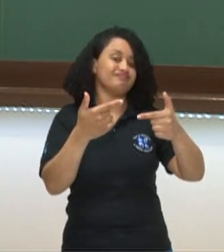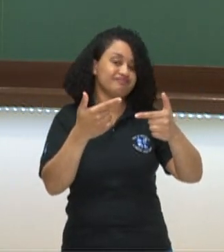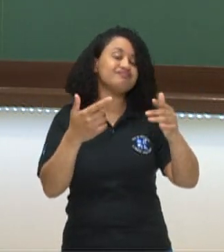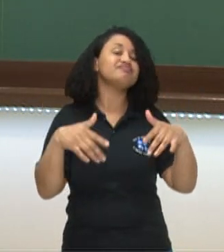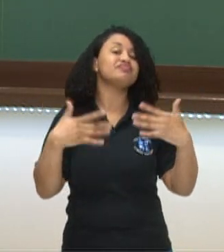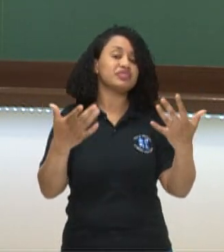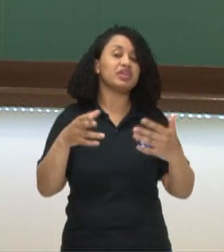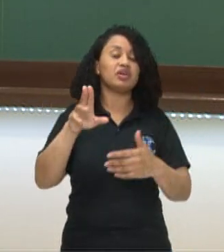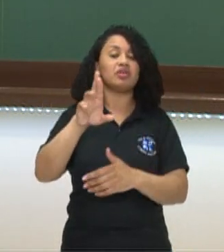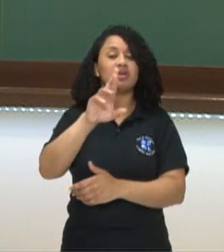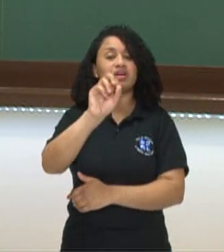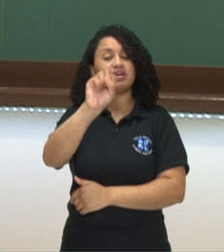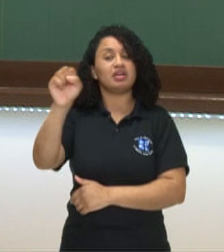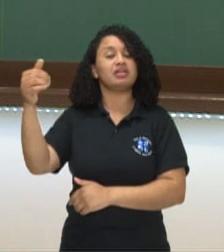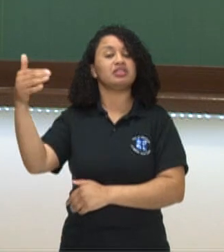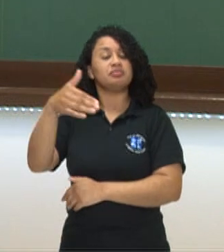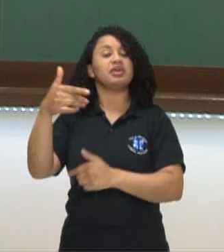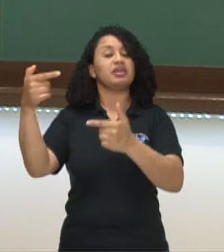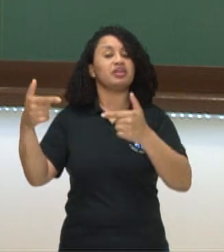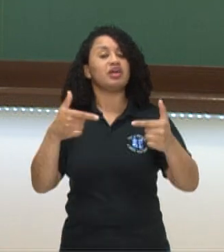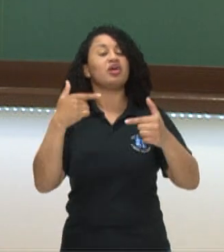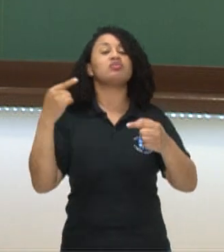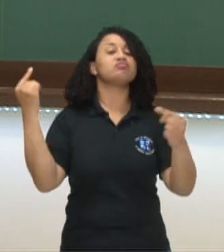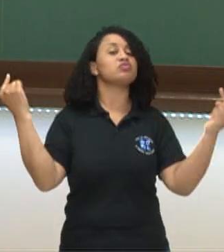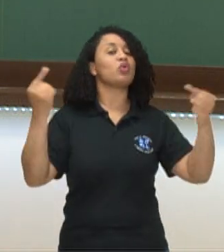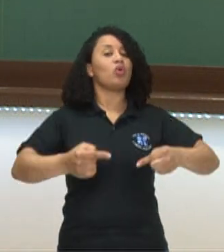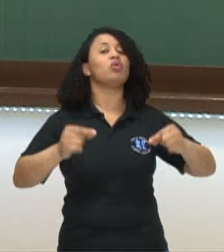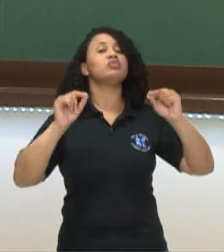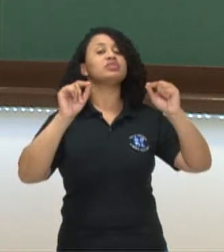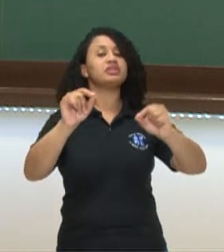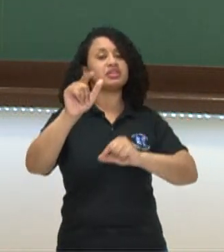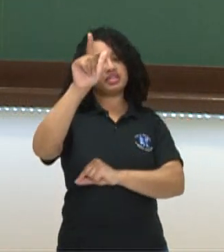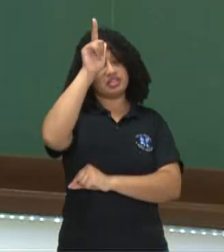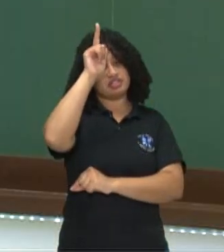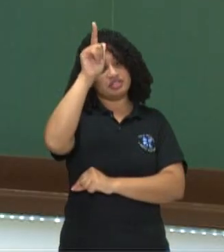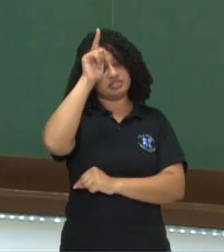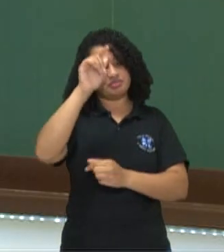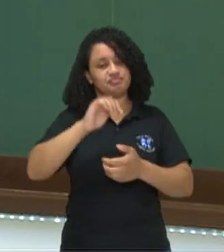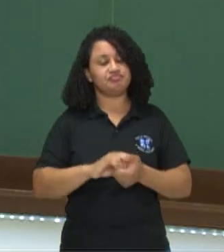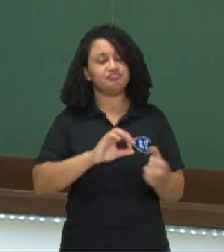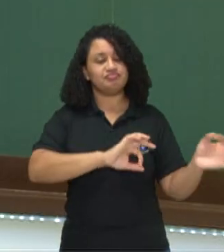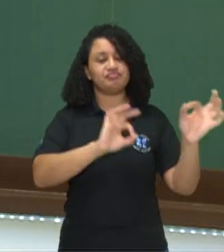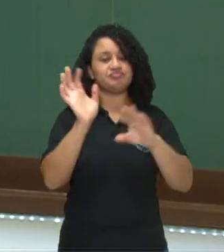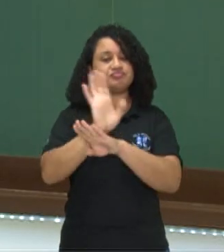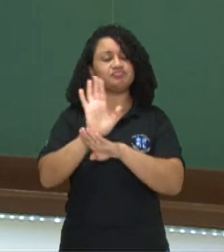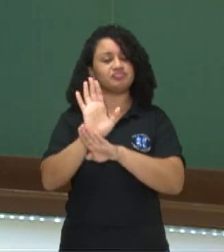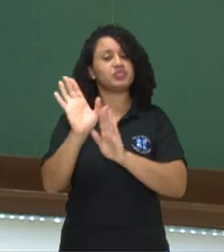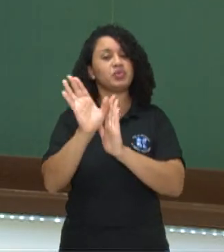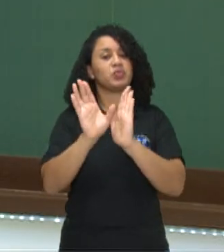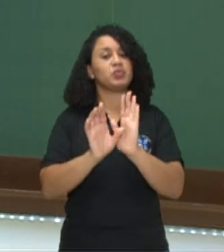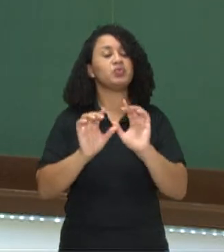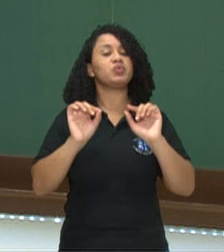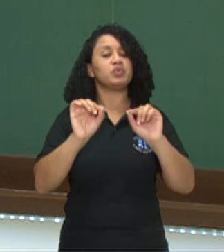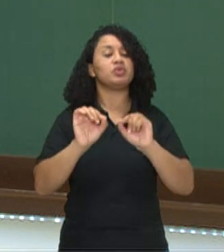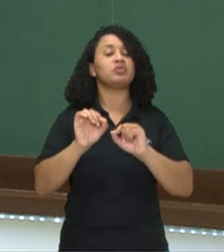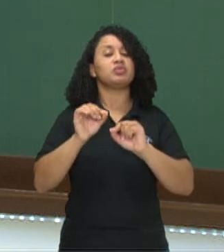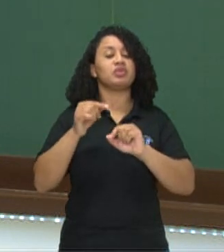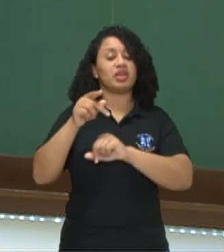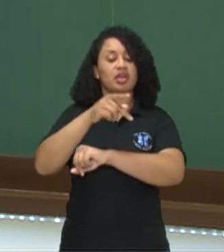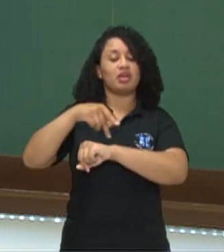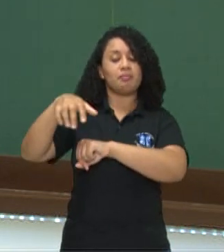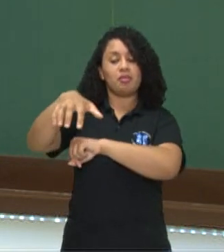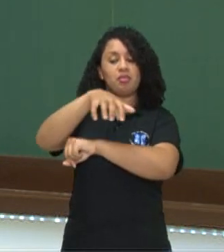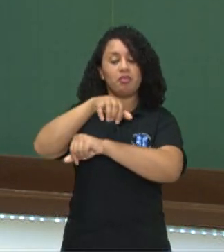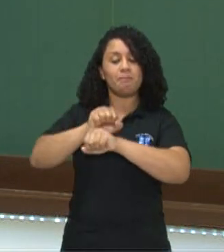Então, a União Soviética entrou na guerra contra a Alemanha. Nesse vídeo, nós falamos sobre o avanço